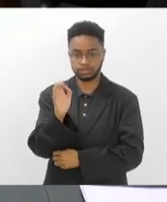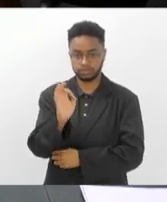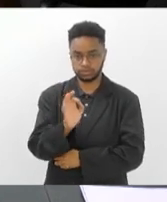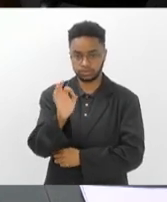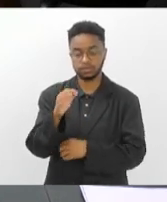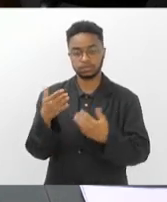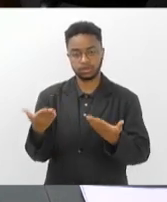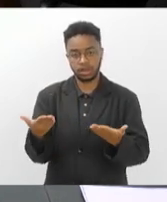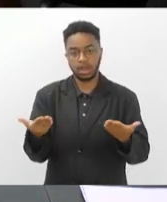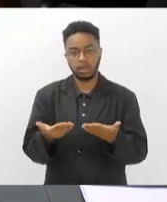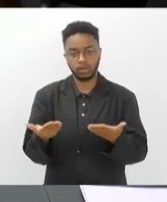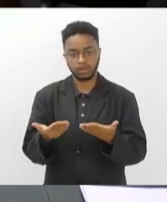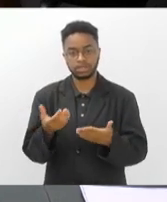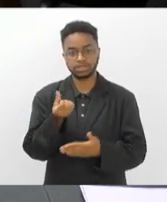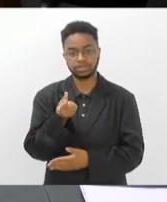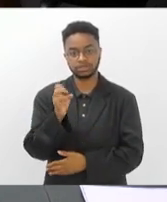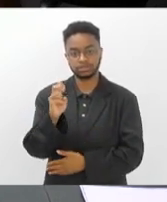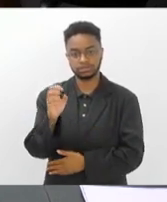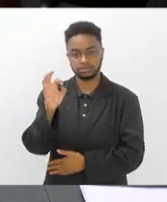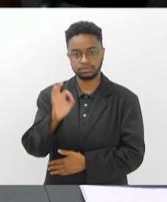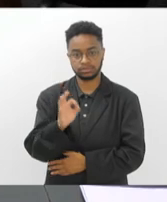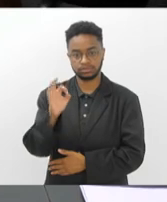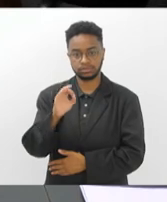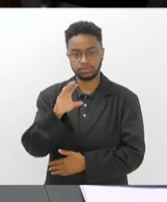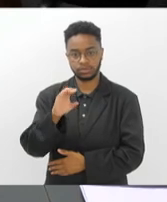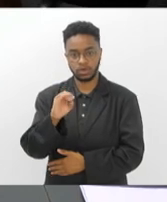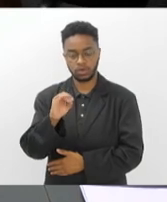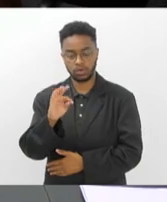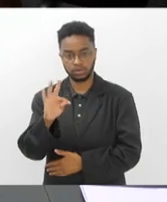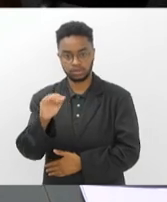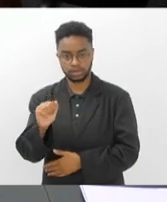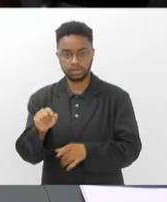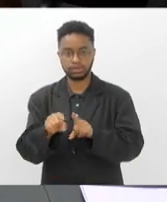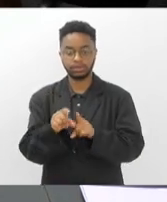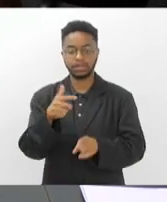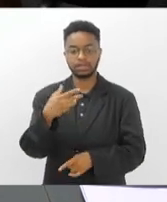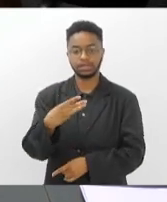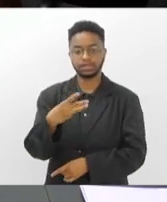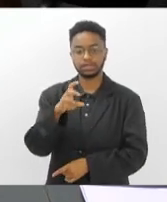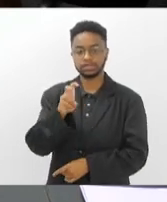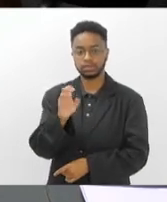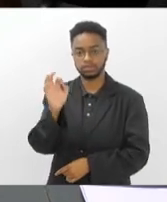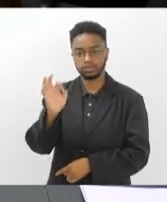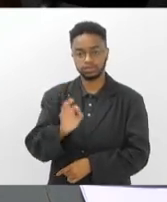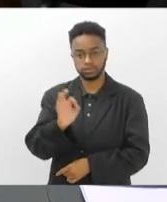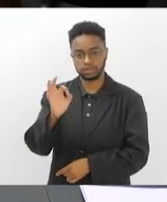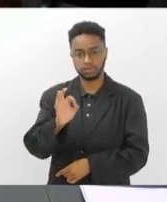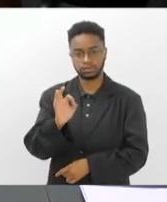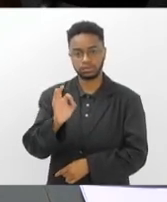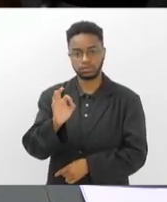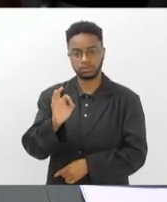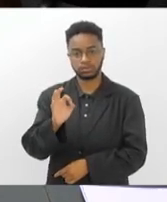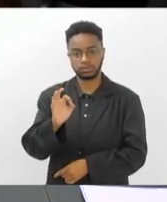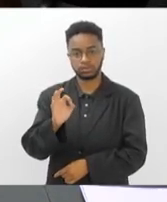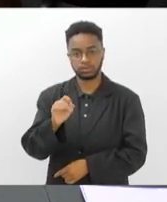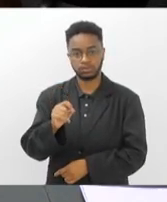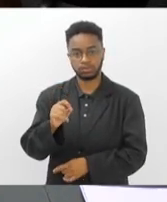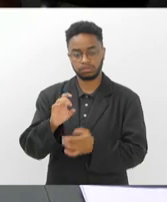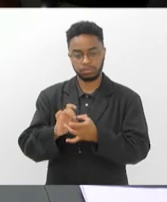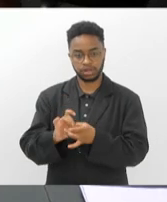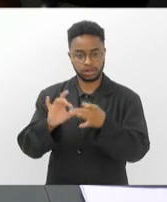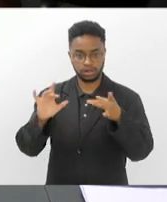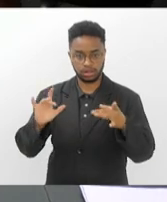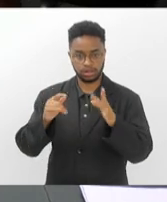estamos com 65% de cota e 35% de liberdade